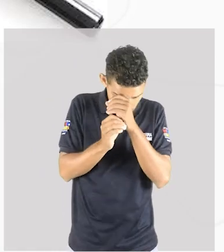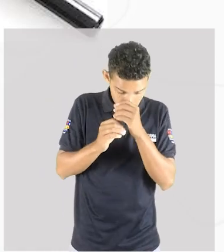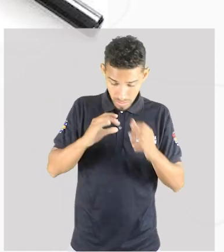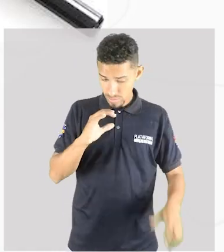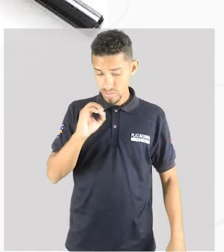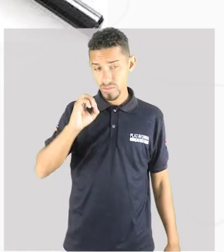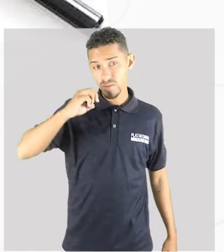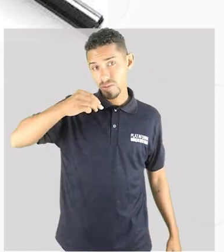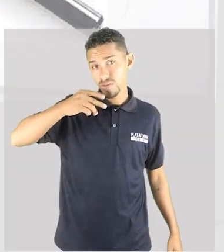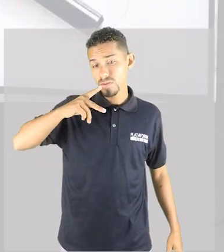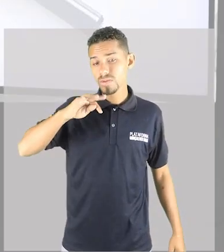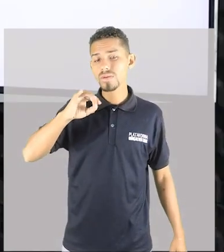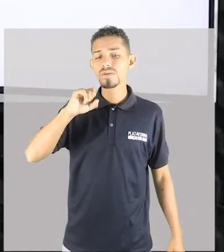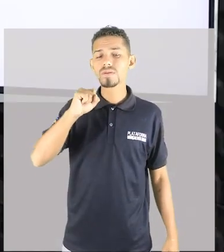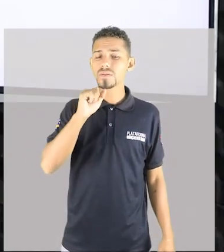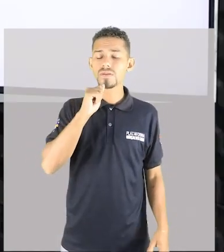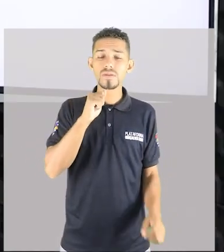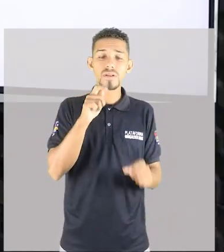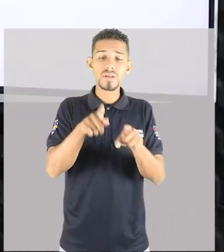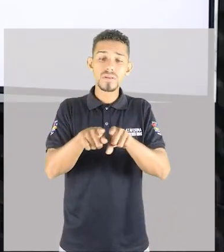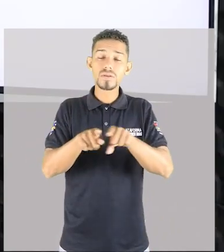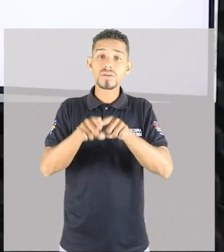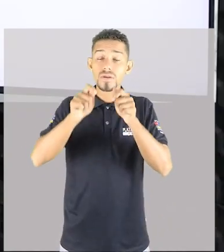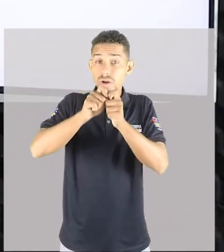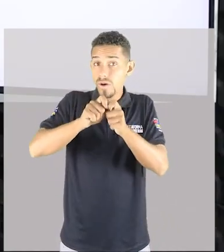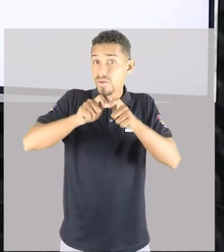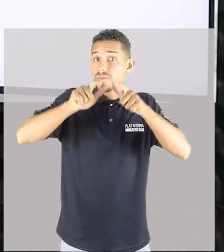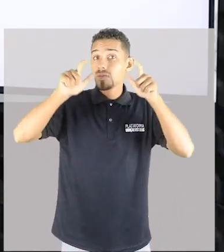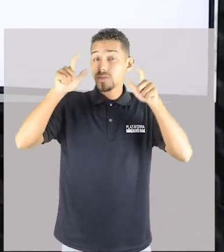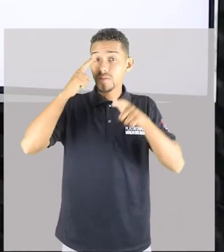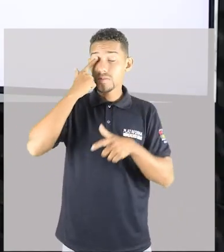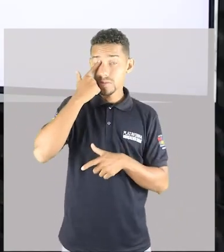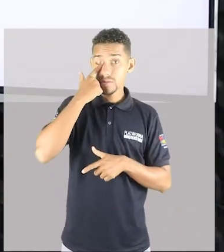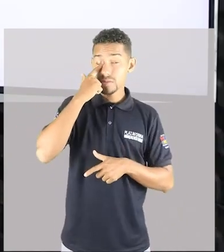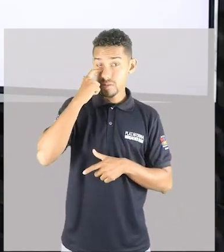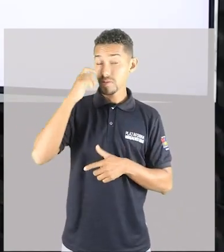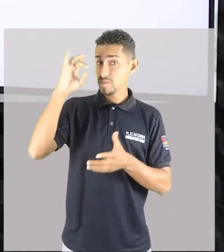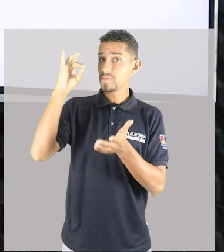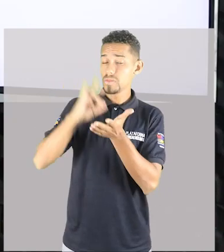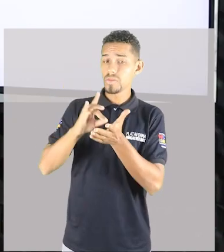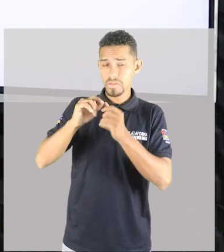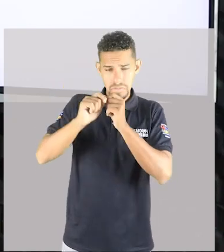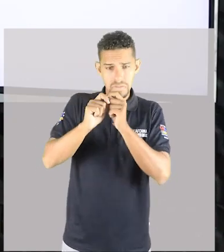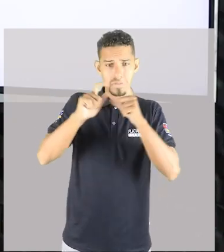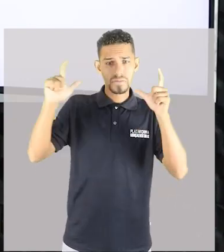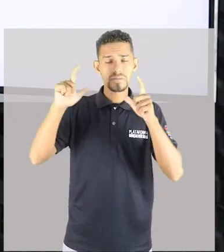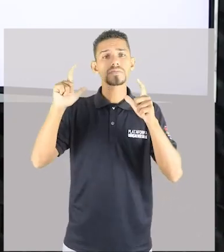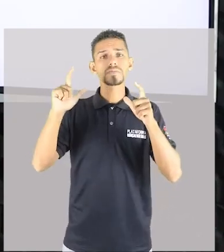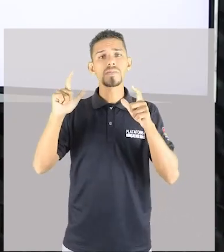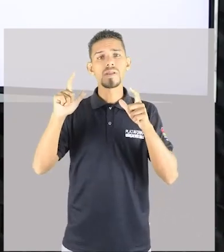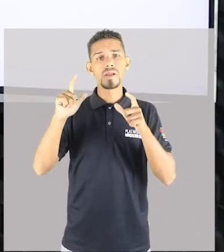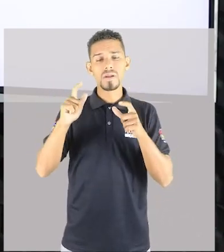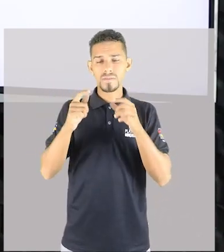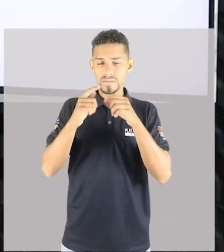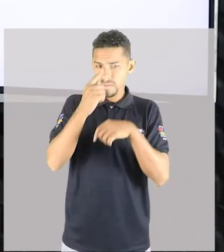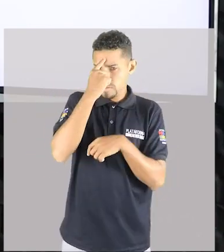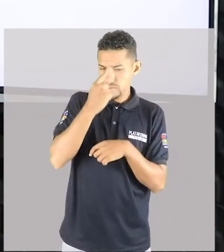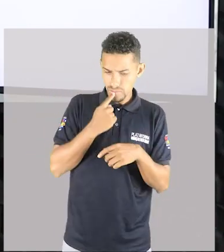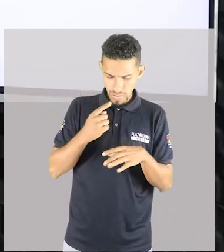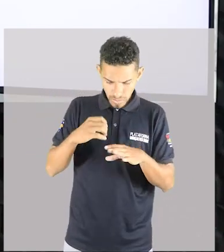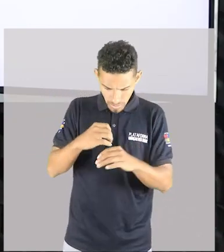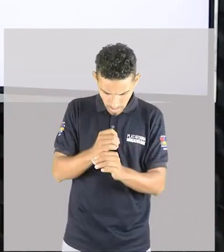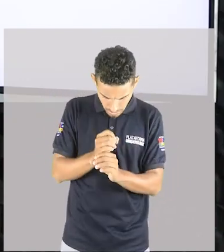composto. Eles são instrumentos de aumento. Esses realmente aumentam o tamanho do objeto. E se eles conjugam